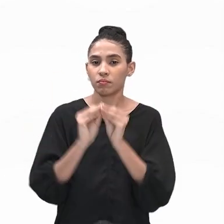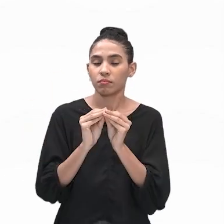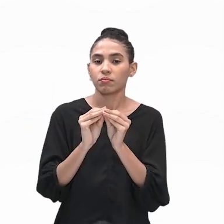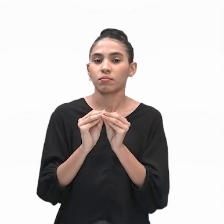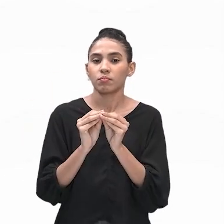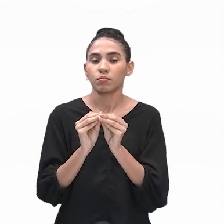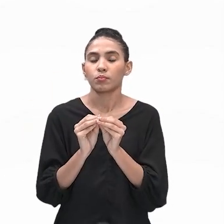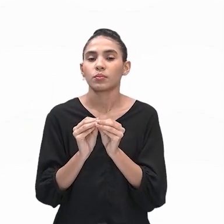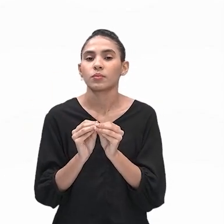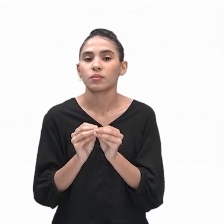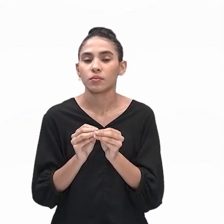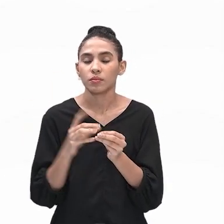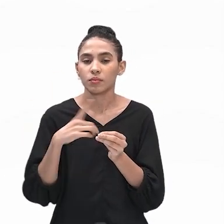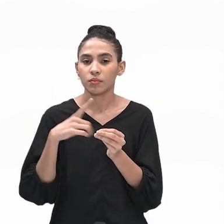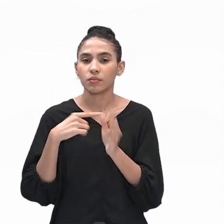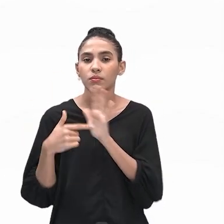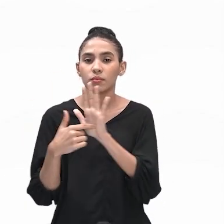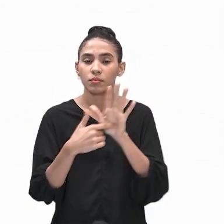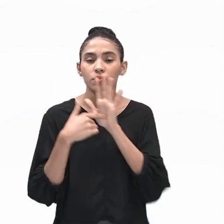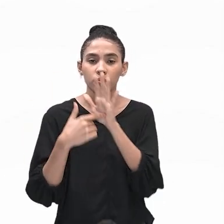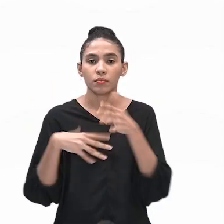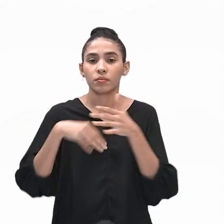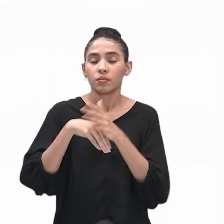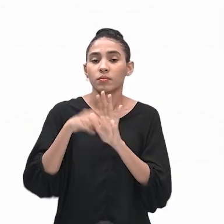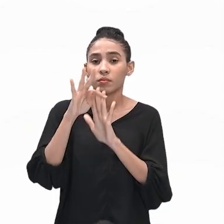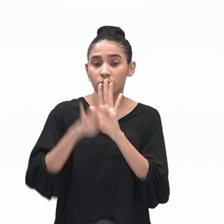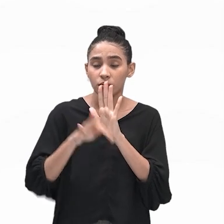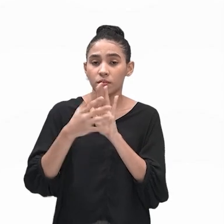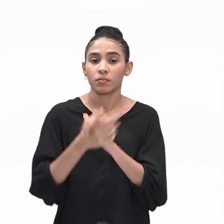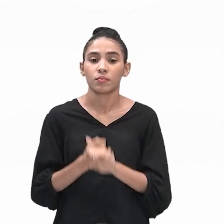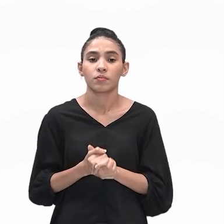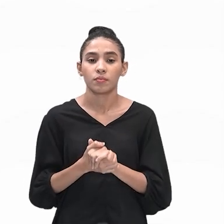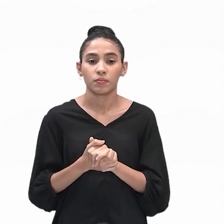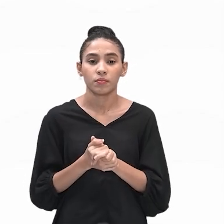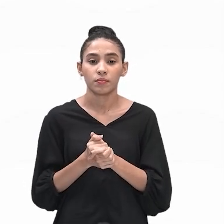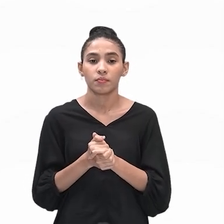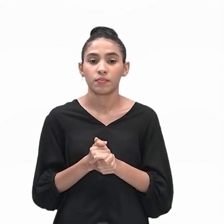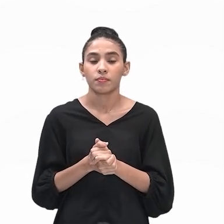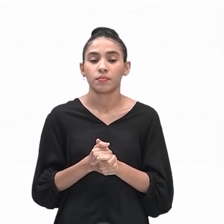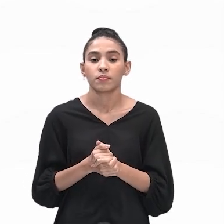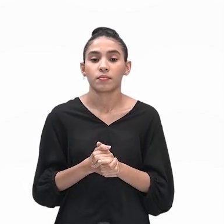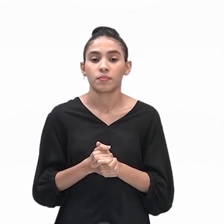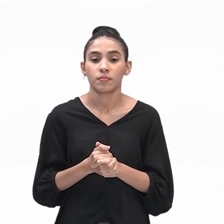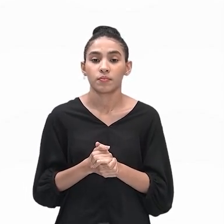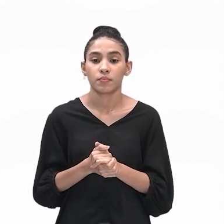que eu já tinha trazido nos meus 2 parágrafos. Vamos ver...